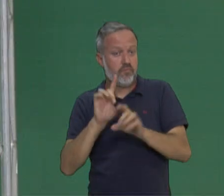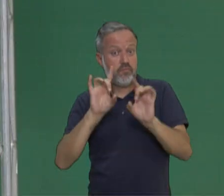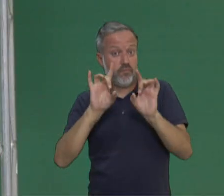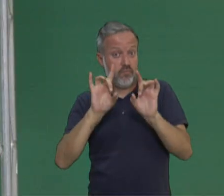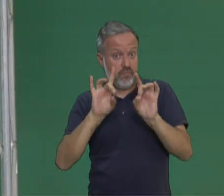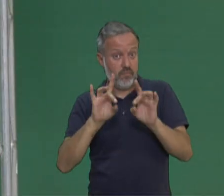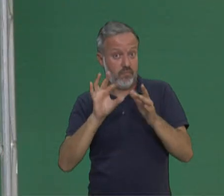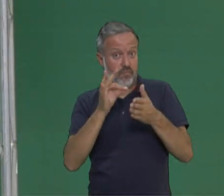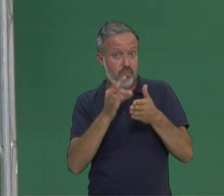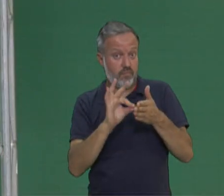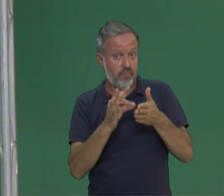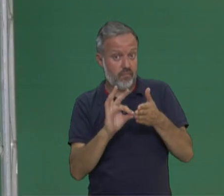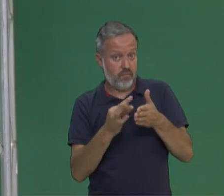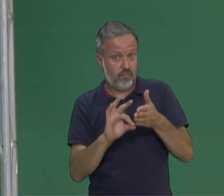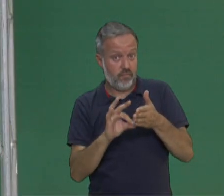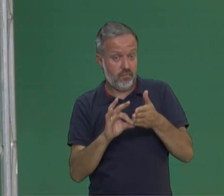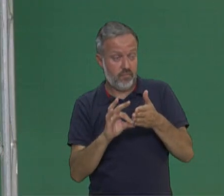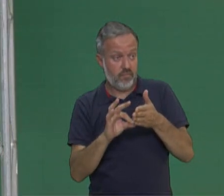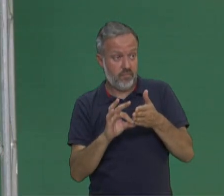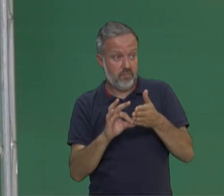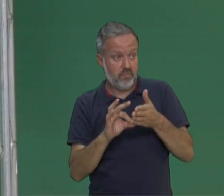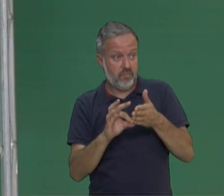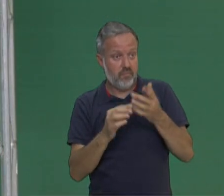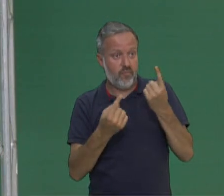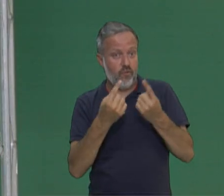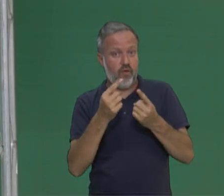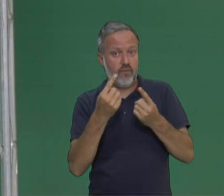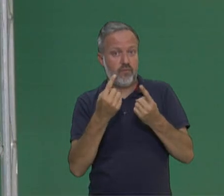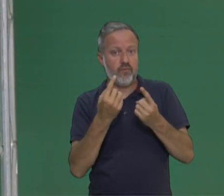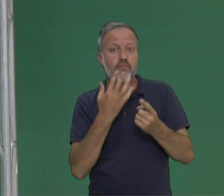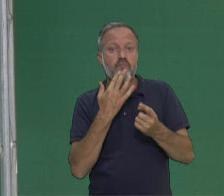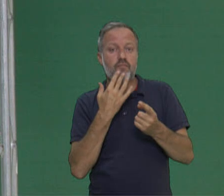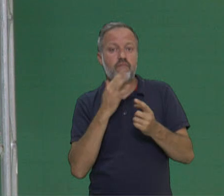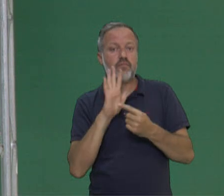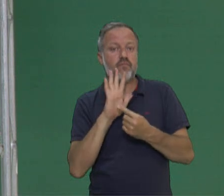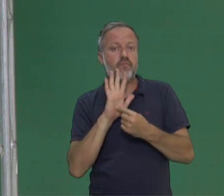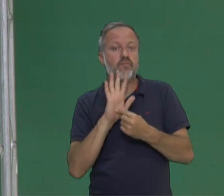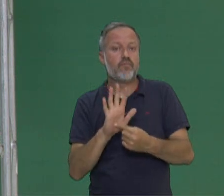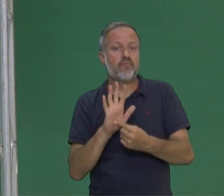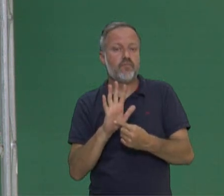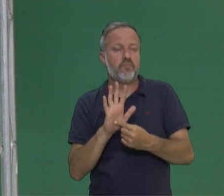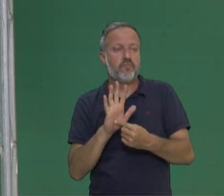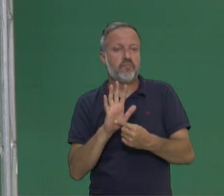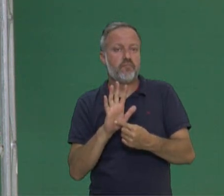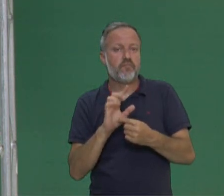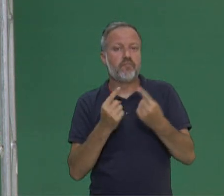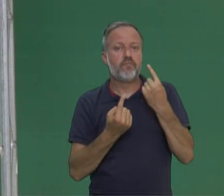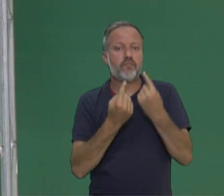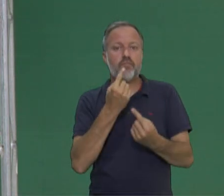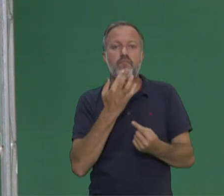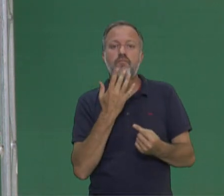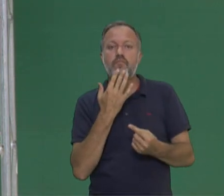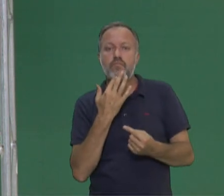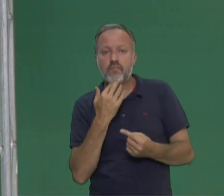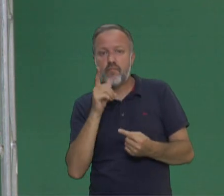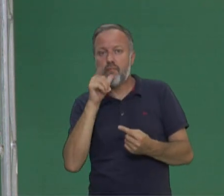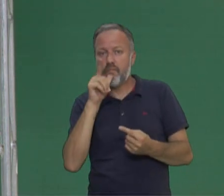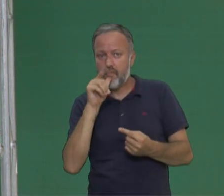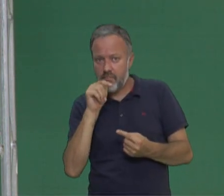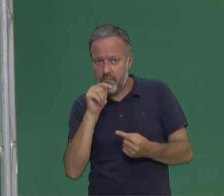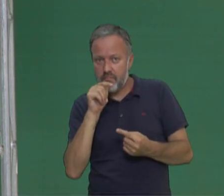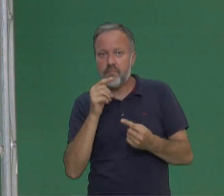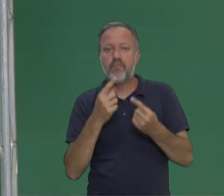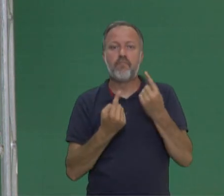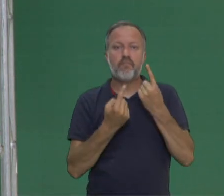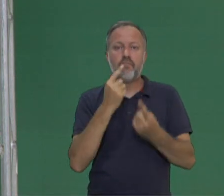um que escreve o elemento cria a regra na hora. Qual cor vai usar para representar os sólidos, qual cor para representar os líquidos e qual cor para os